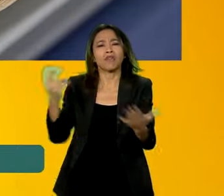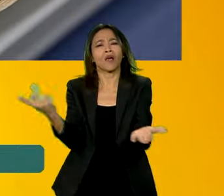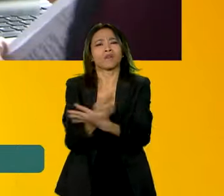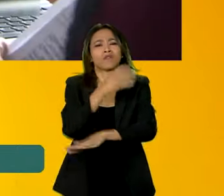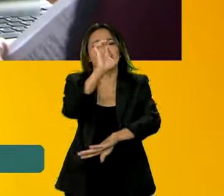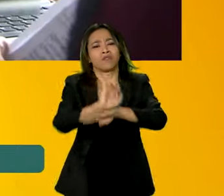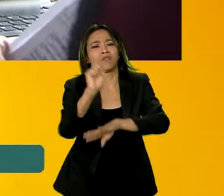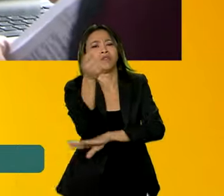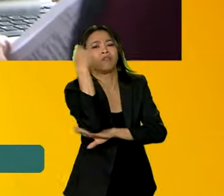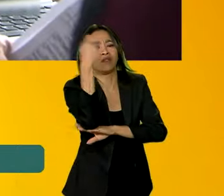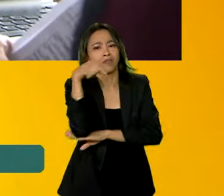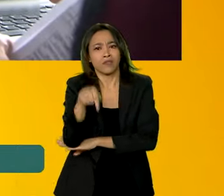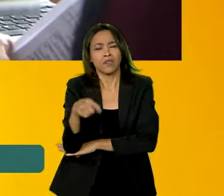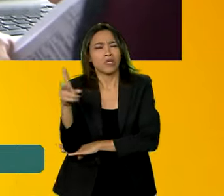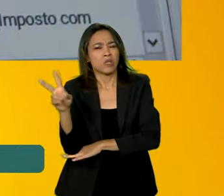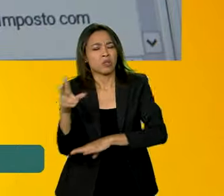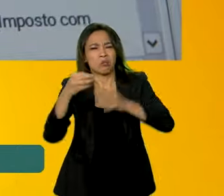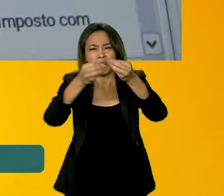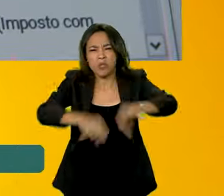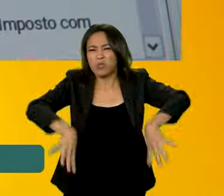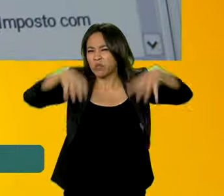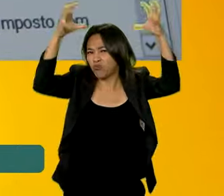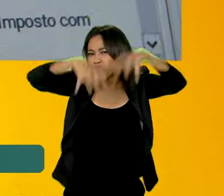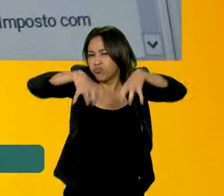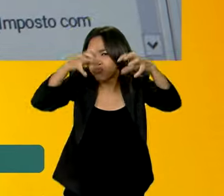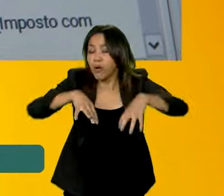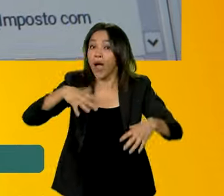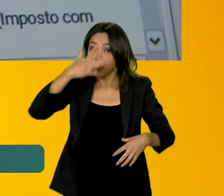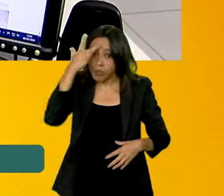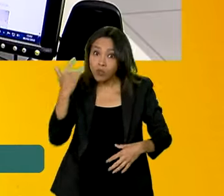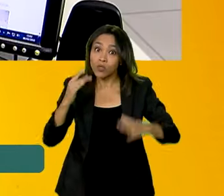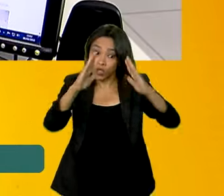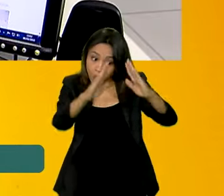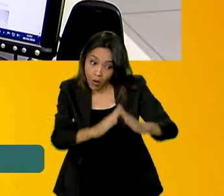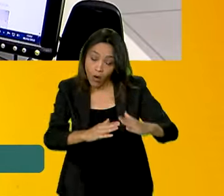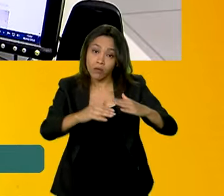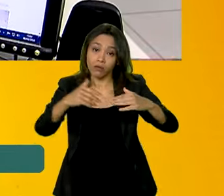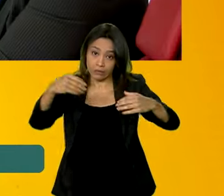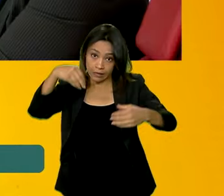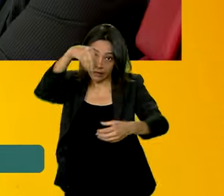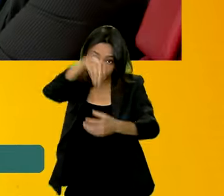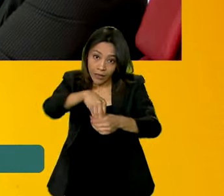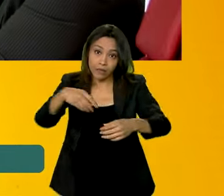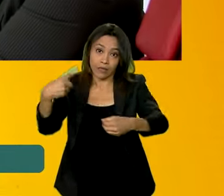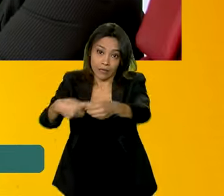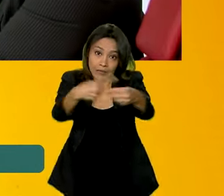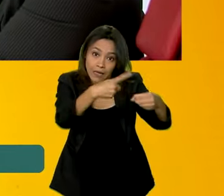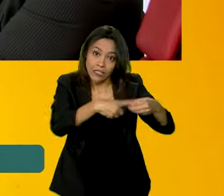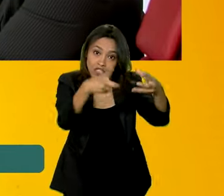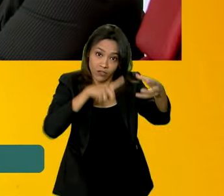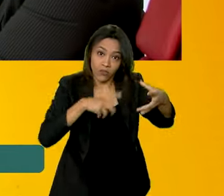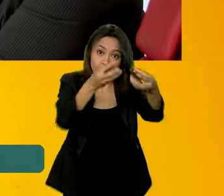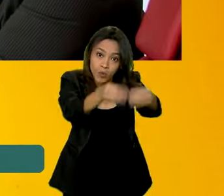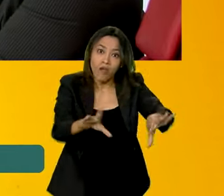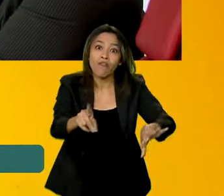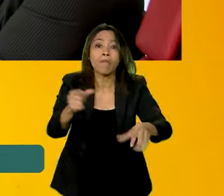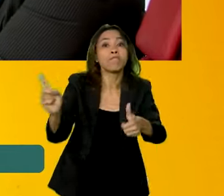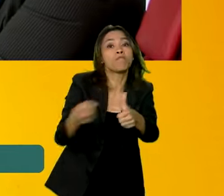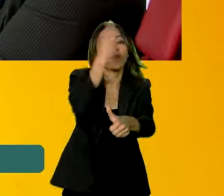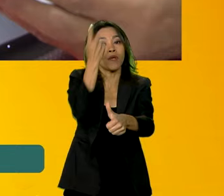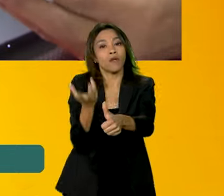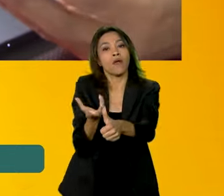Grande do Sul, provocado pelas enchentes, os moradores das regiões afetadas vão ter prioridade no recebimento da